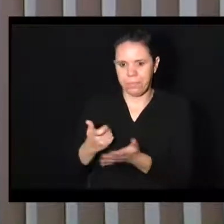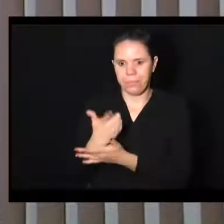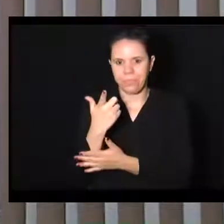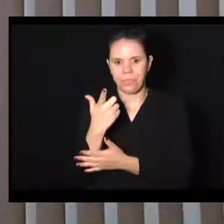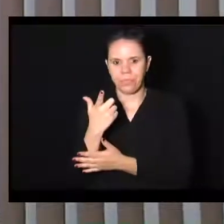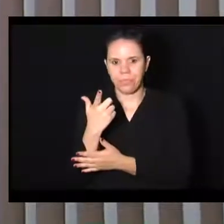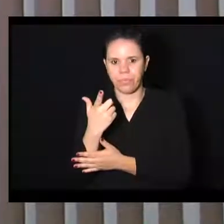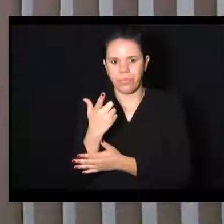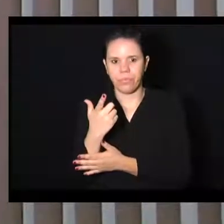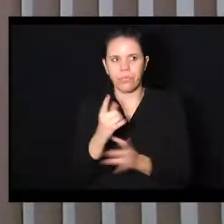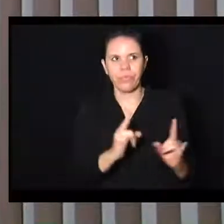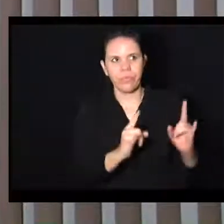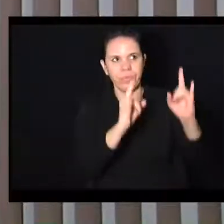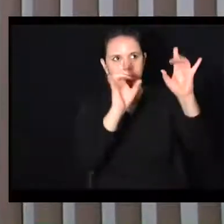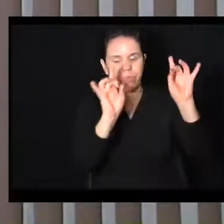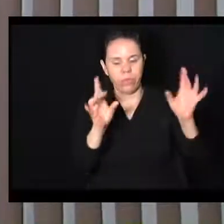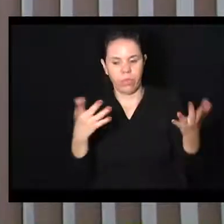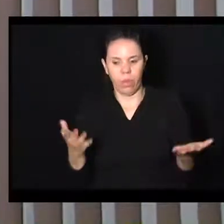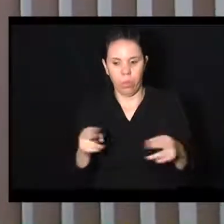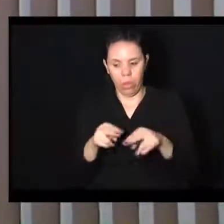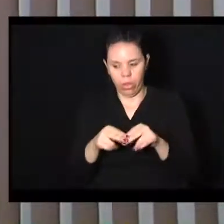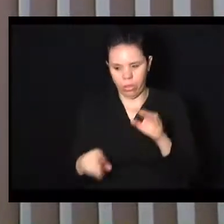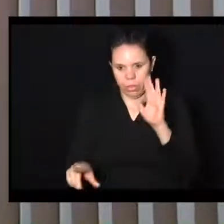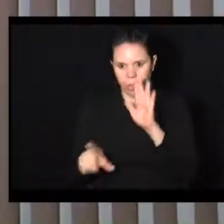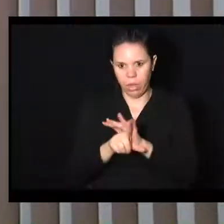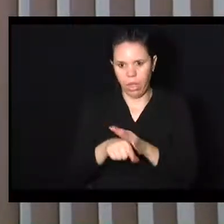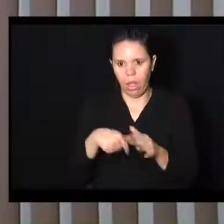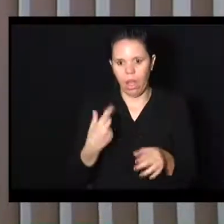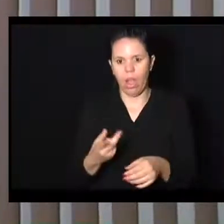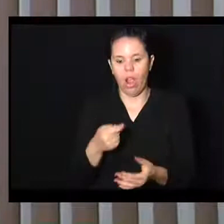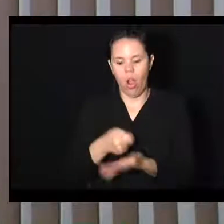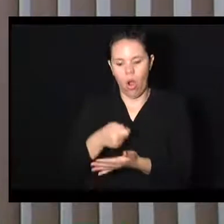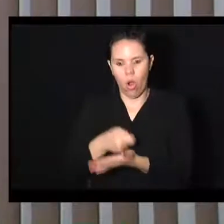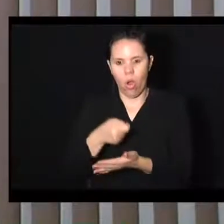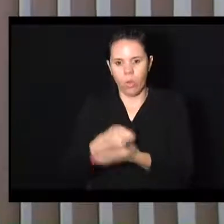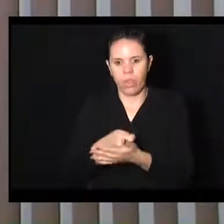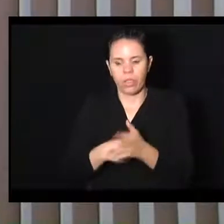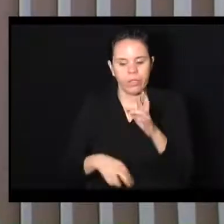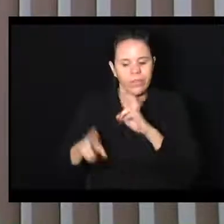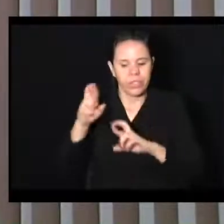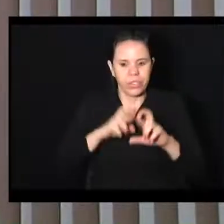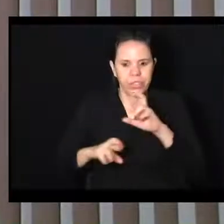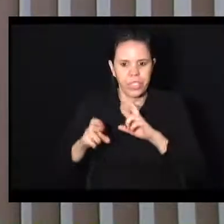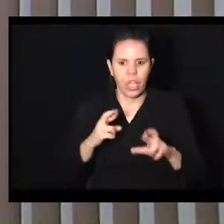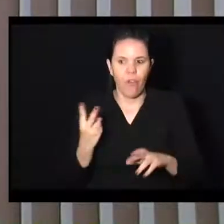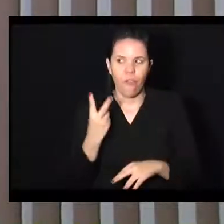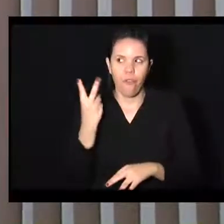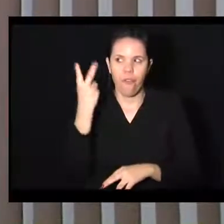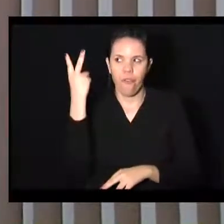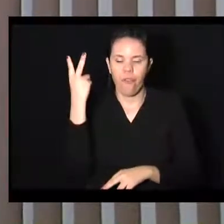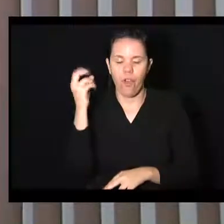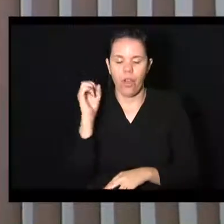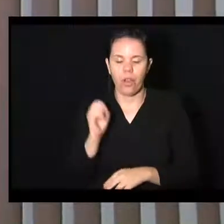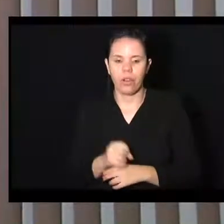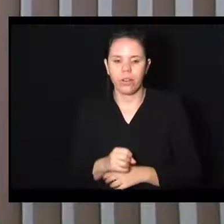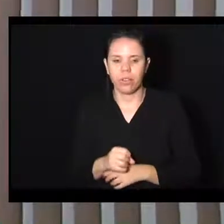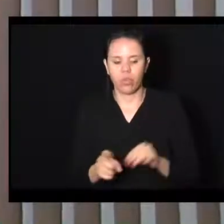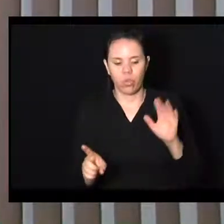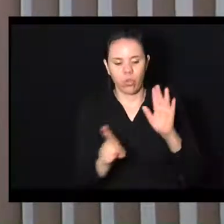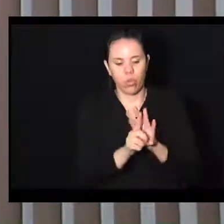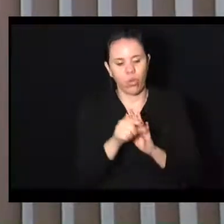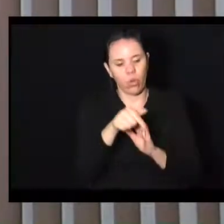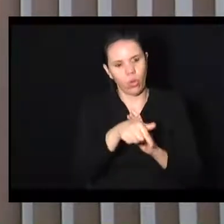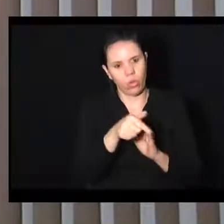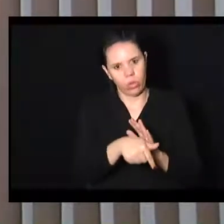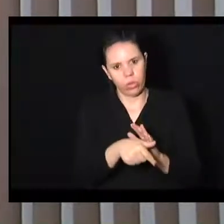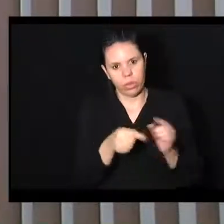por disposição da própria lei, era obrigado a fiscalizar se o valor que ele pagava ao proprietário daquele imóvel estava